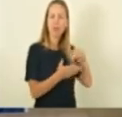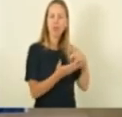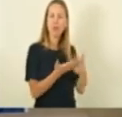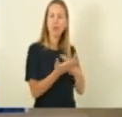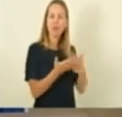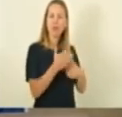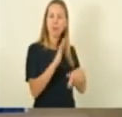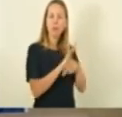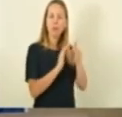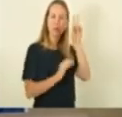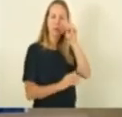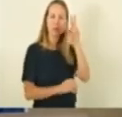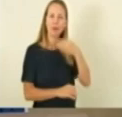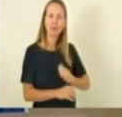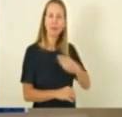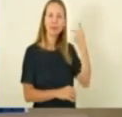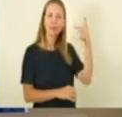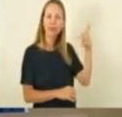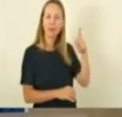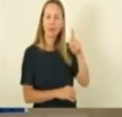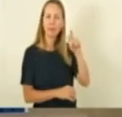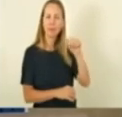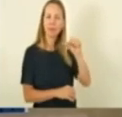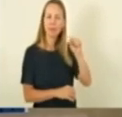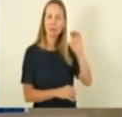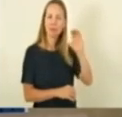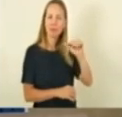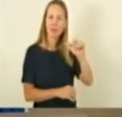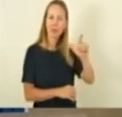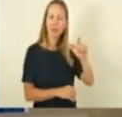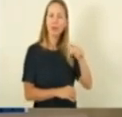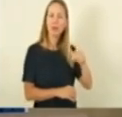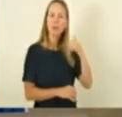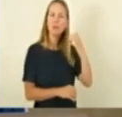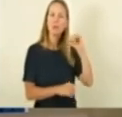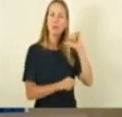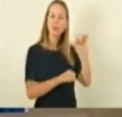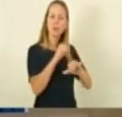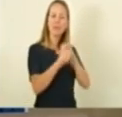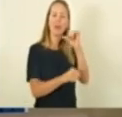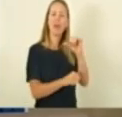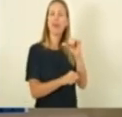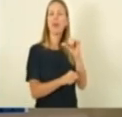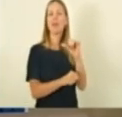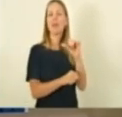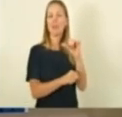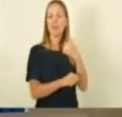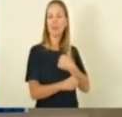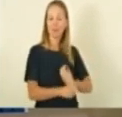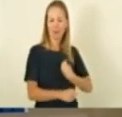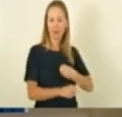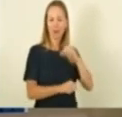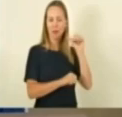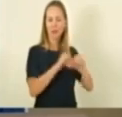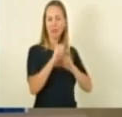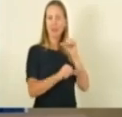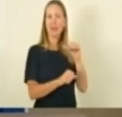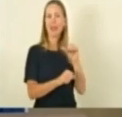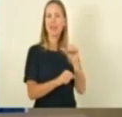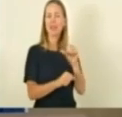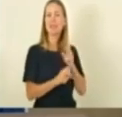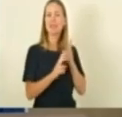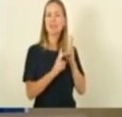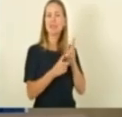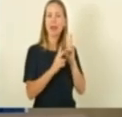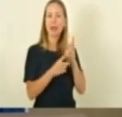tal, eu transformei, eu fiz uma interpretação dessa aposta de Pascal, de tentar